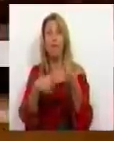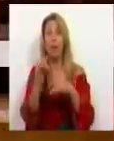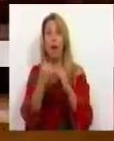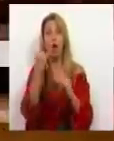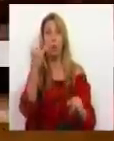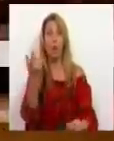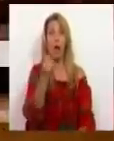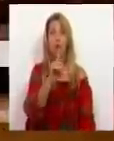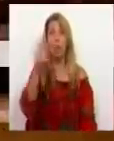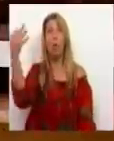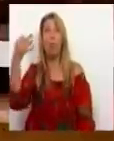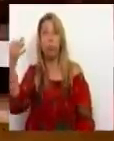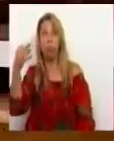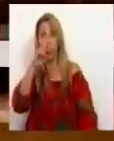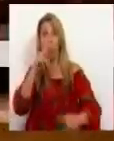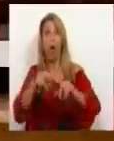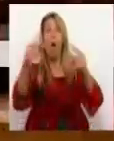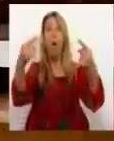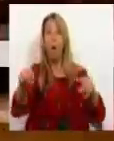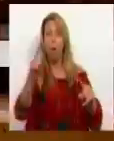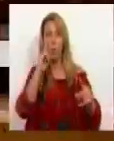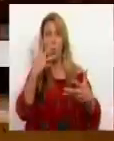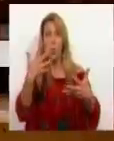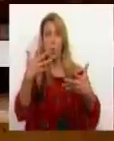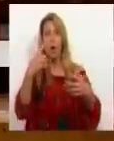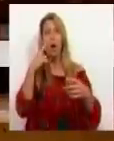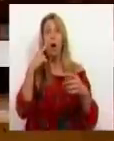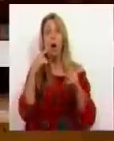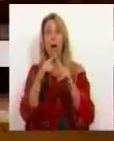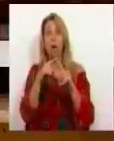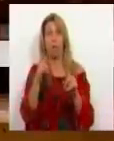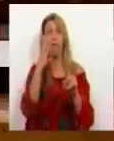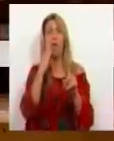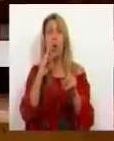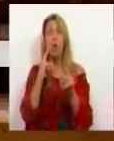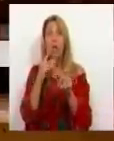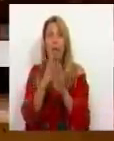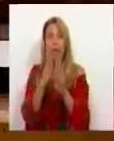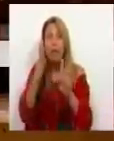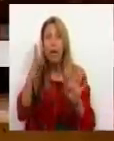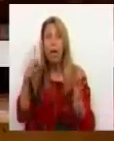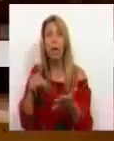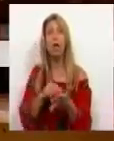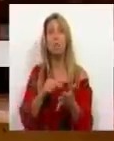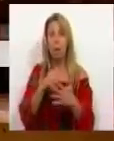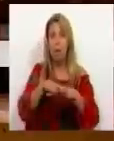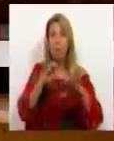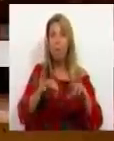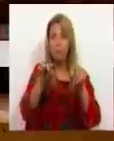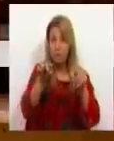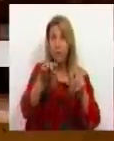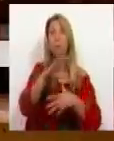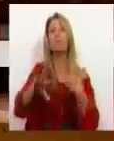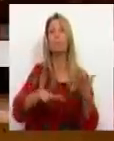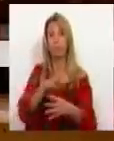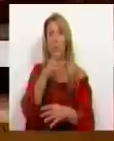de Lisboa e do Porto, visível nas enormes e vergonhosas filas de espera. Sim, isso é o caos. Mas de quem